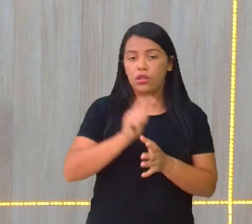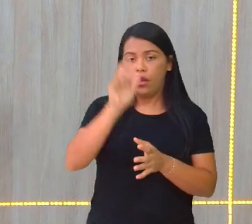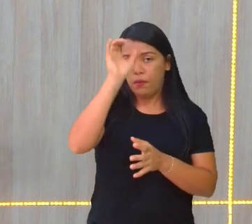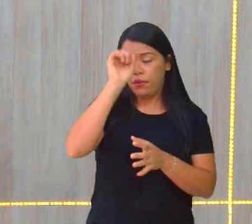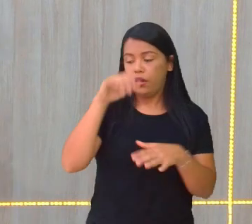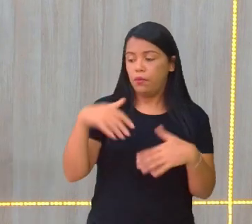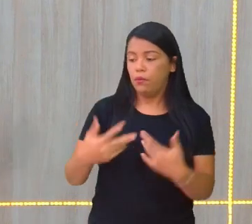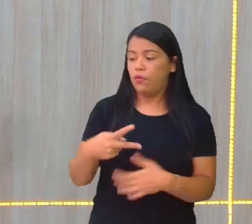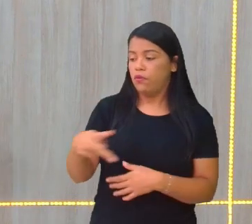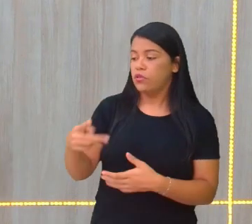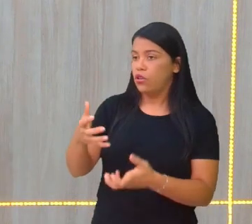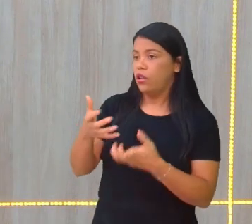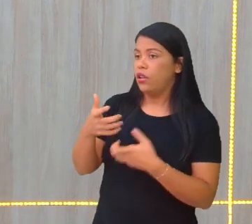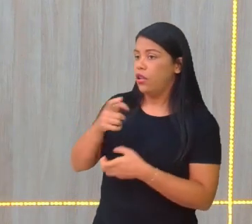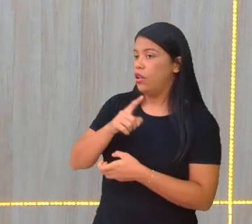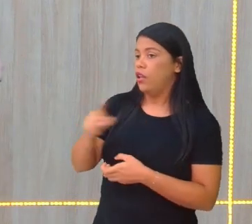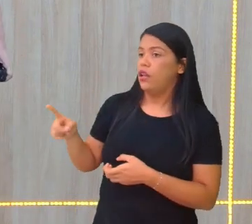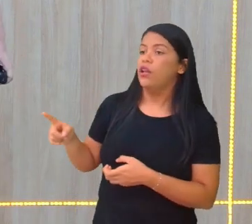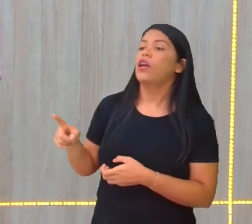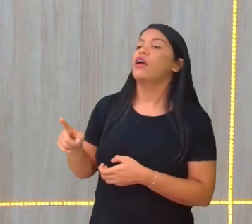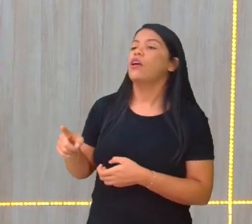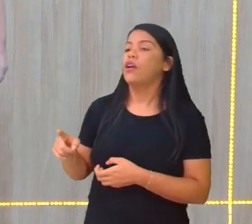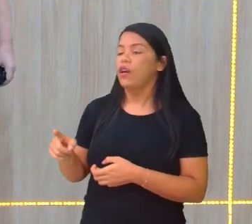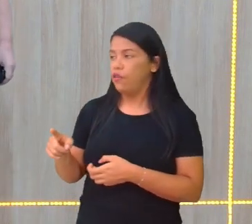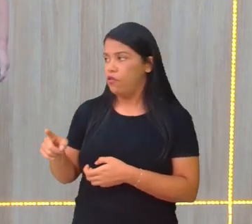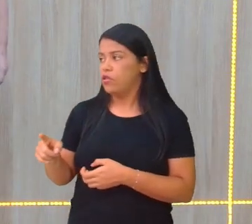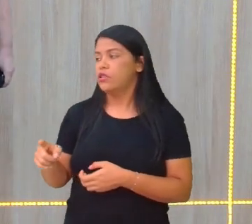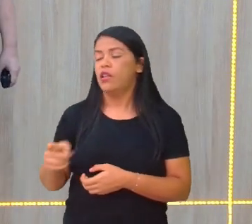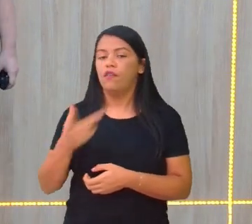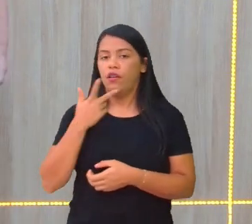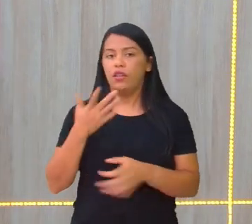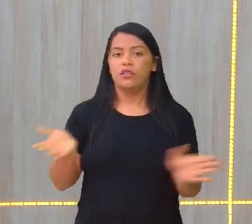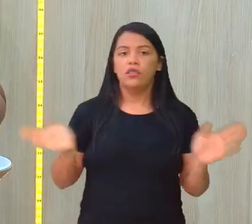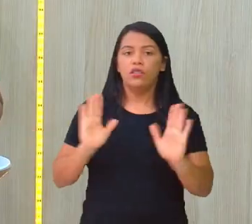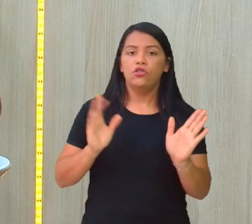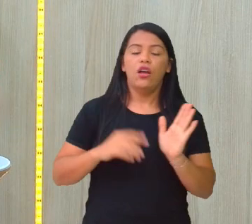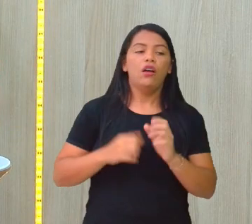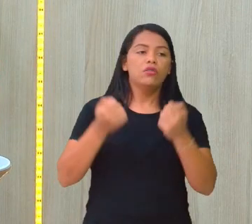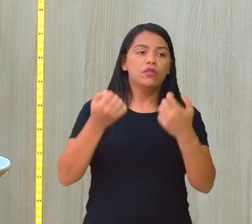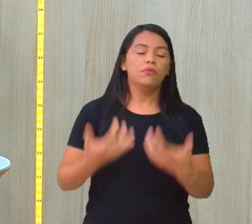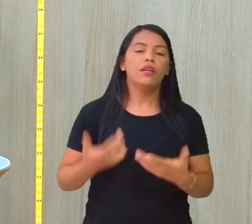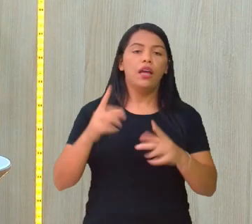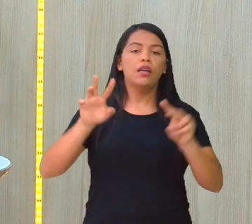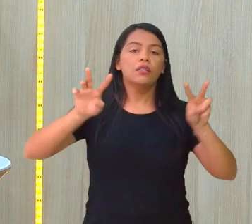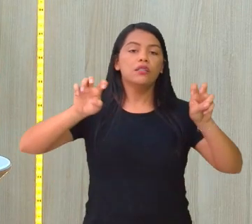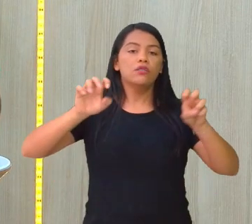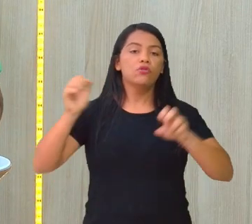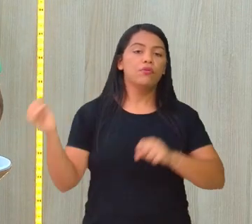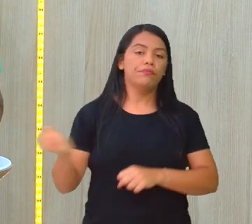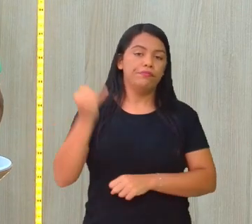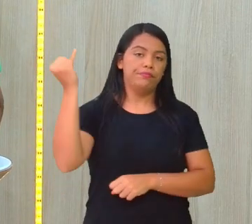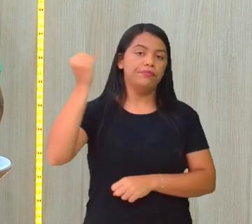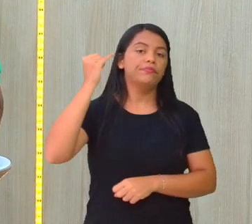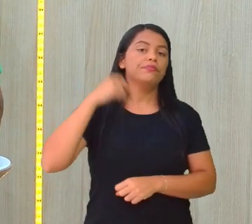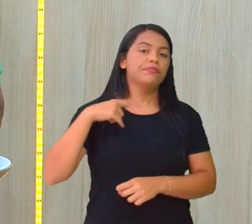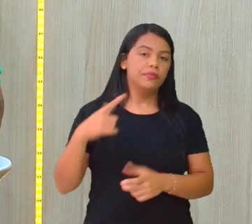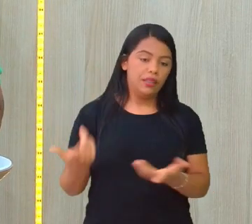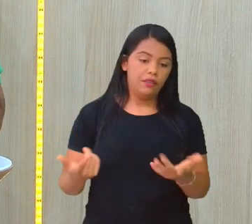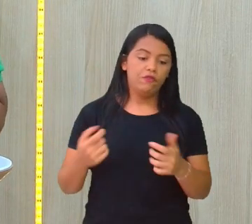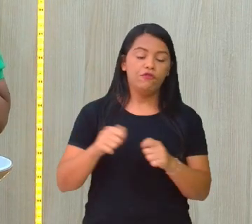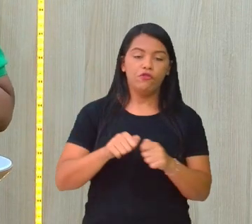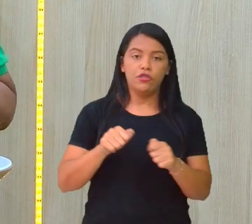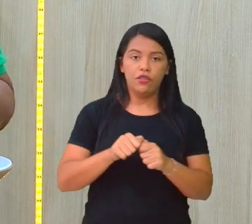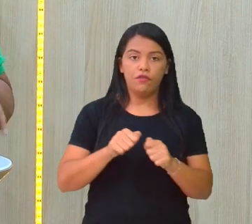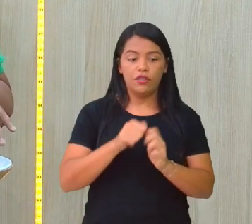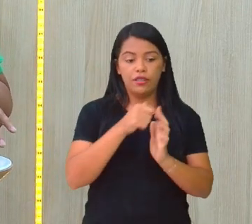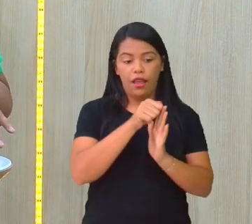queria que você se despedisse e falasse da importância do registro. Pessoal, foi um prazer estar com vocês. Lembrando que é importante vocês